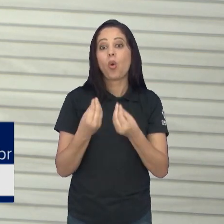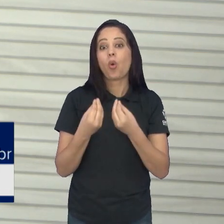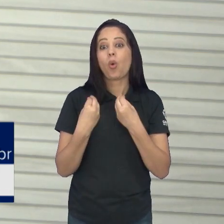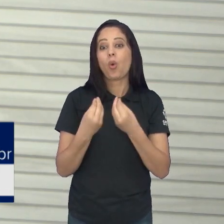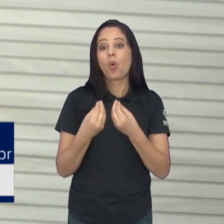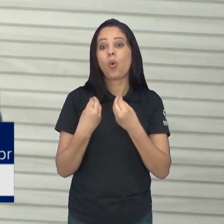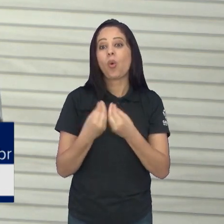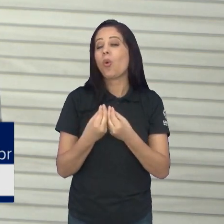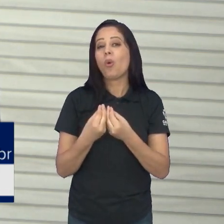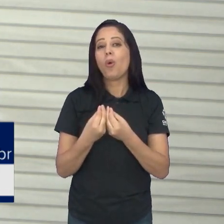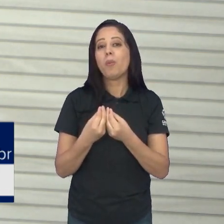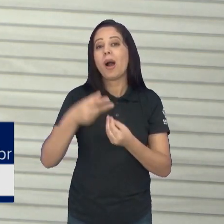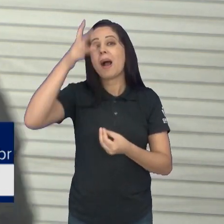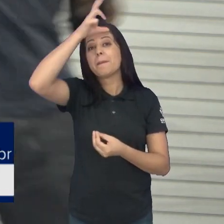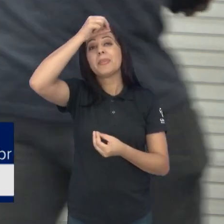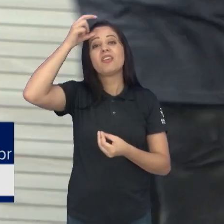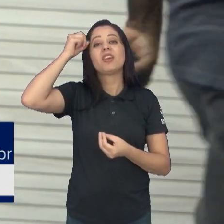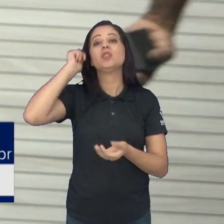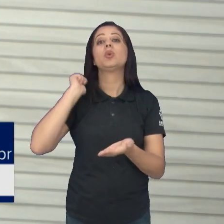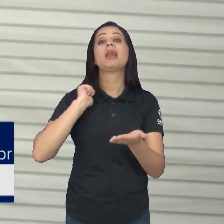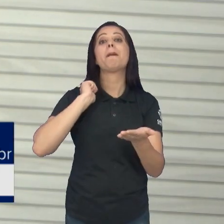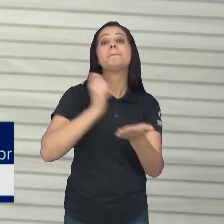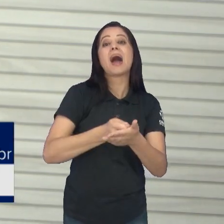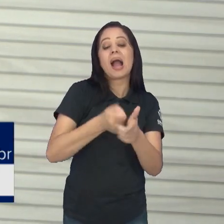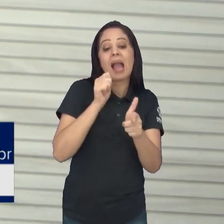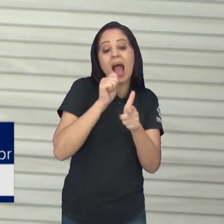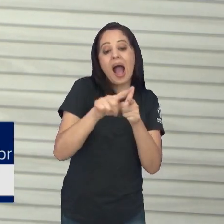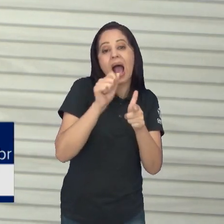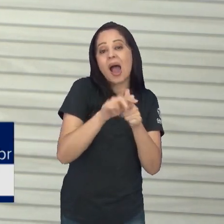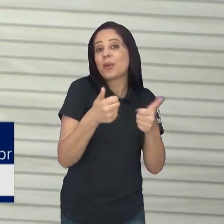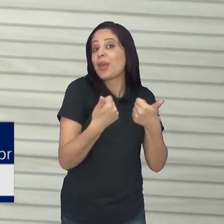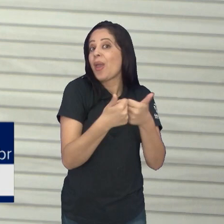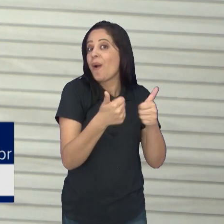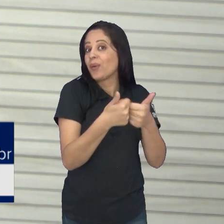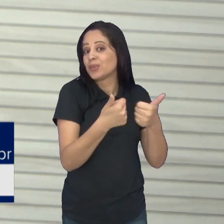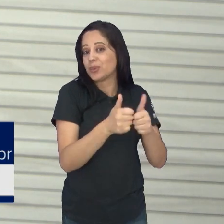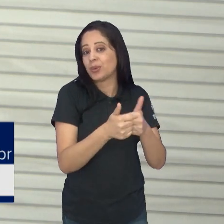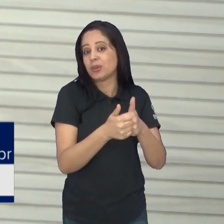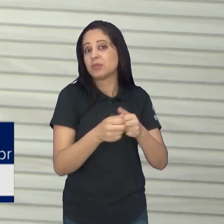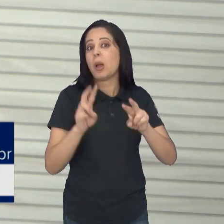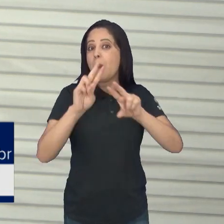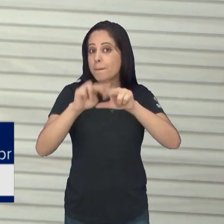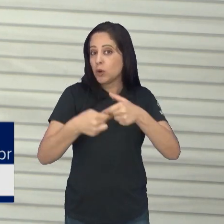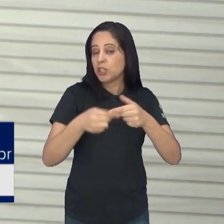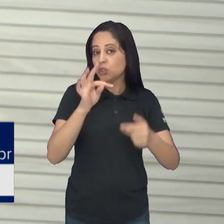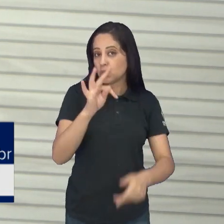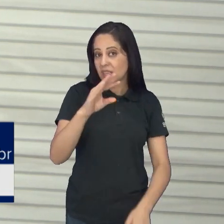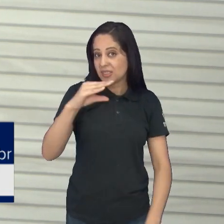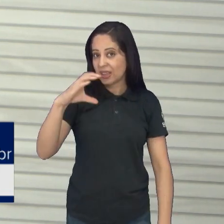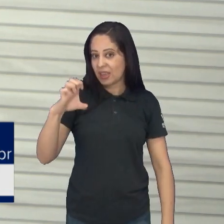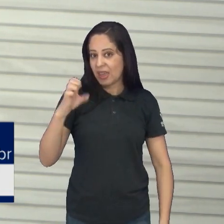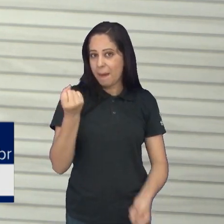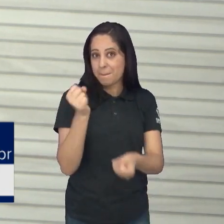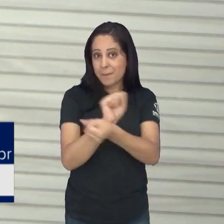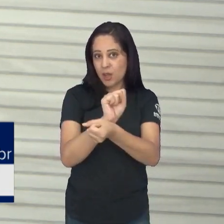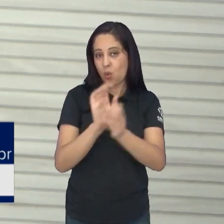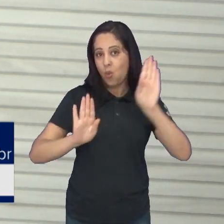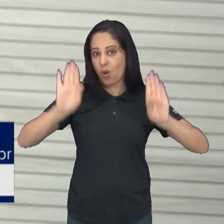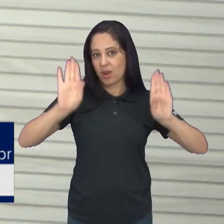os aluguéis dos ônibus. Então, por isso que o Tribunal de Contas brecou esse processo. Era isso, senhor presidente.